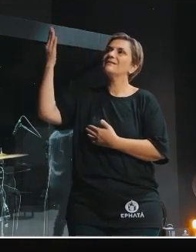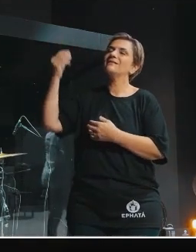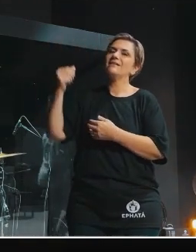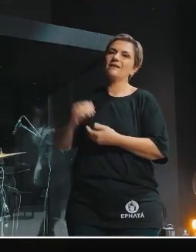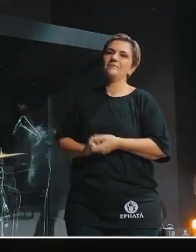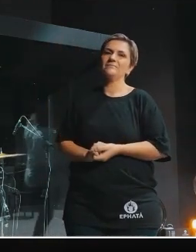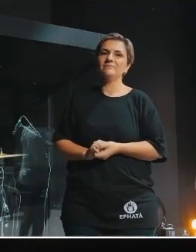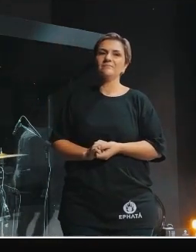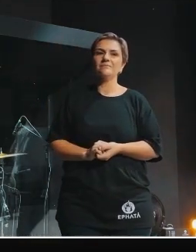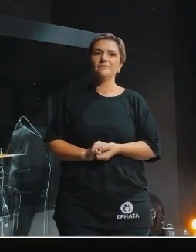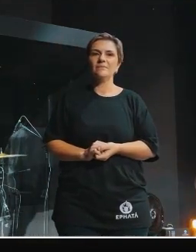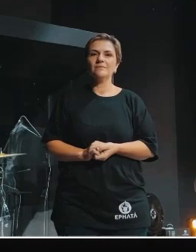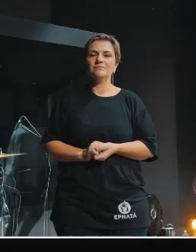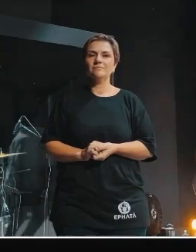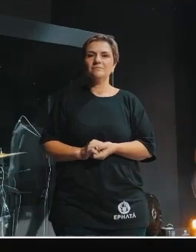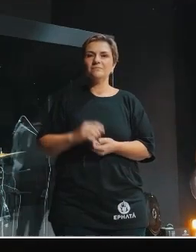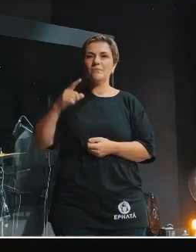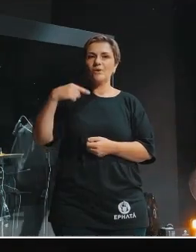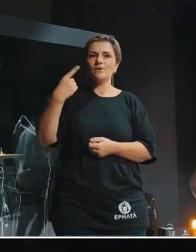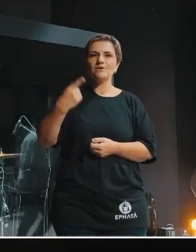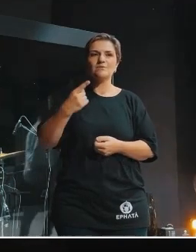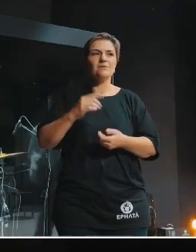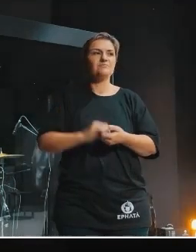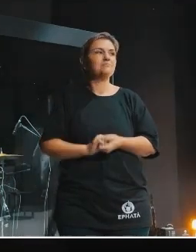agora. Próxima,